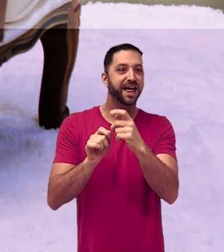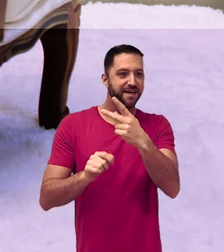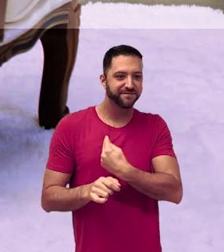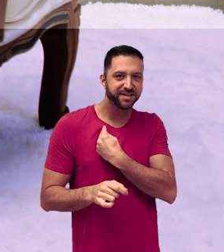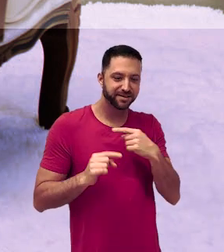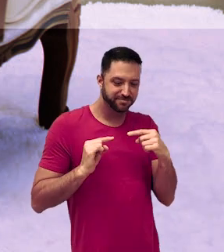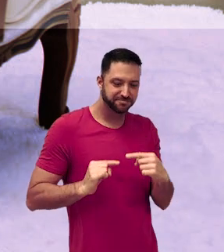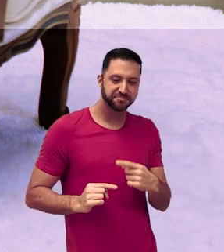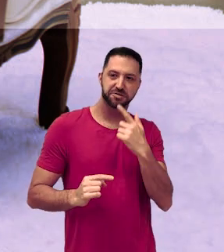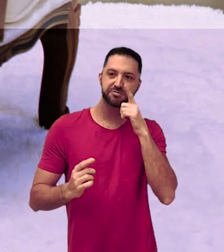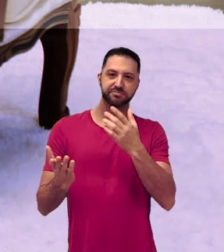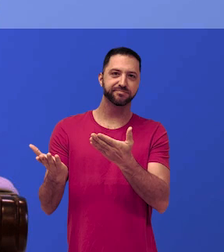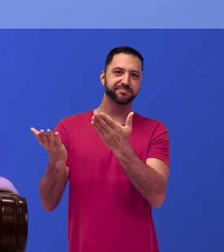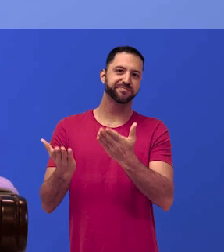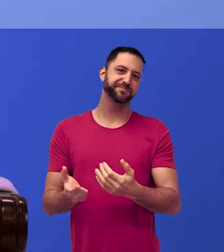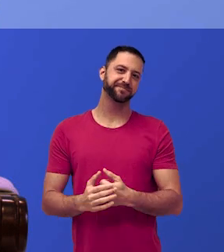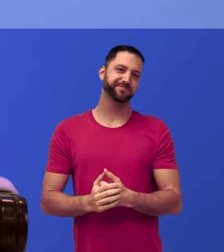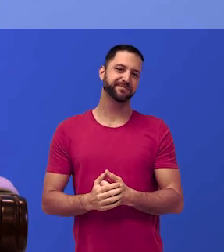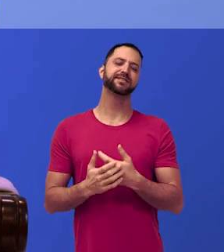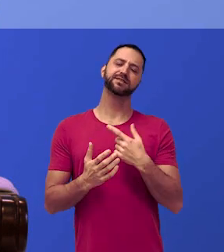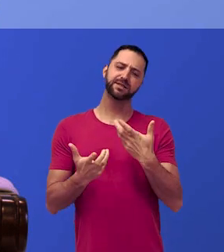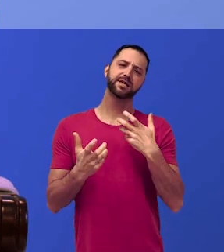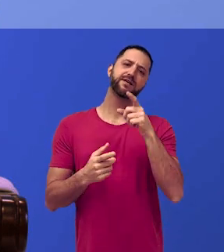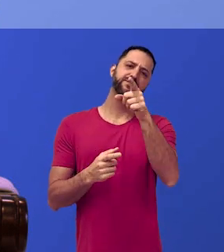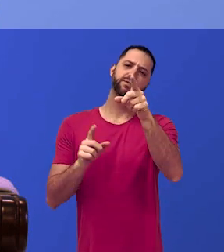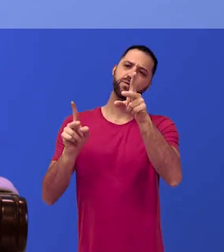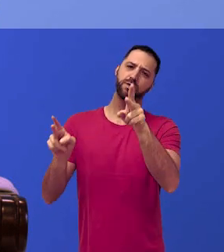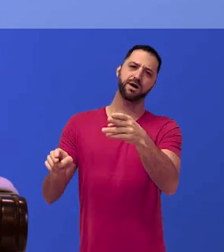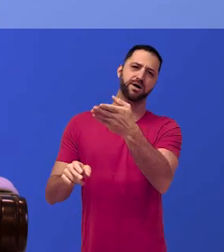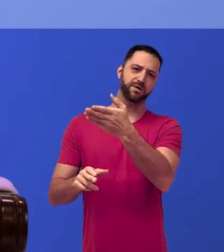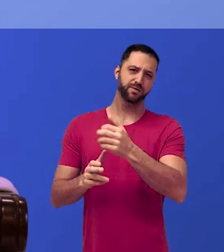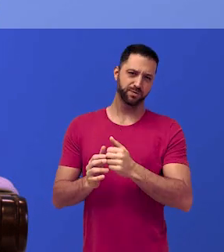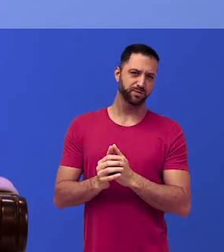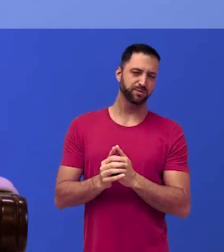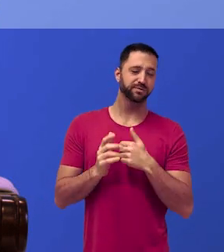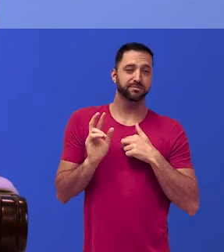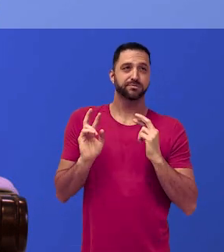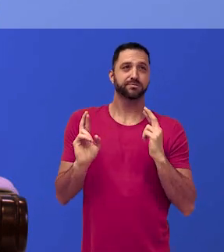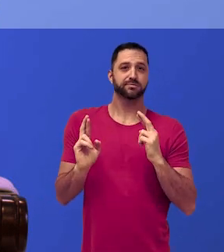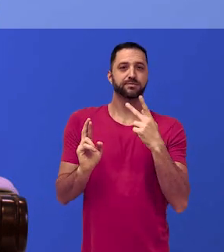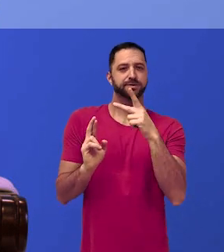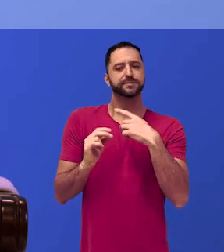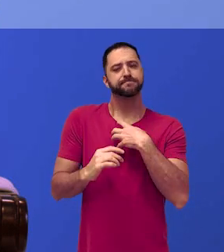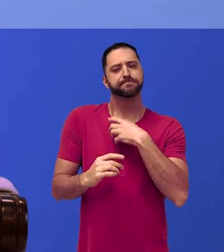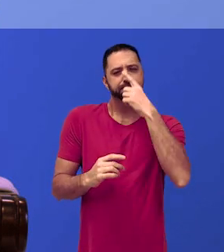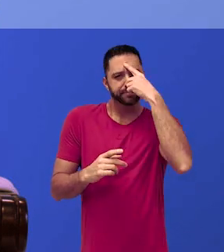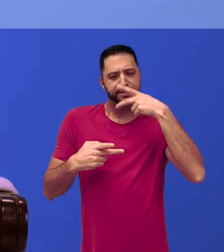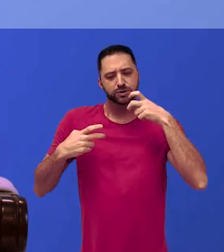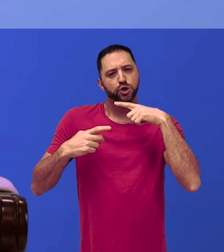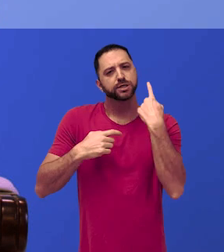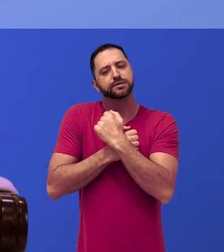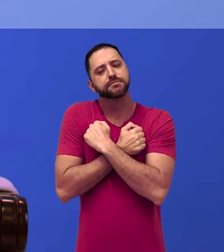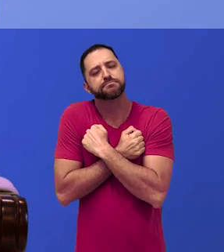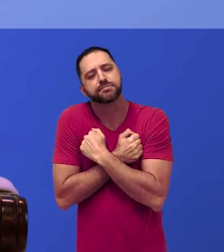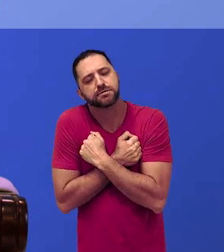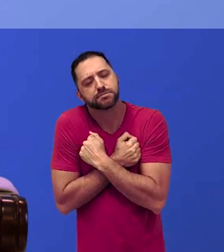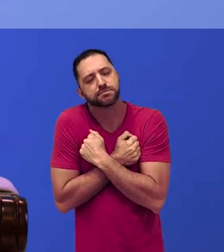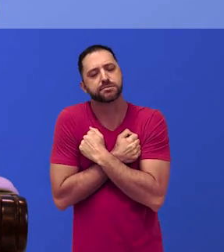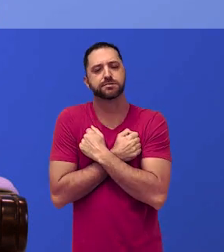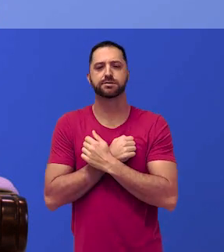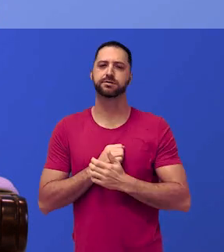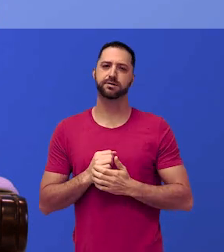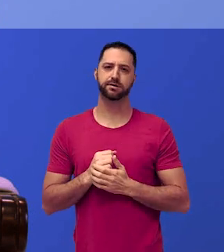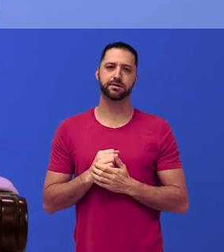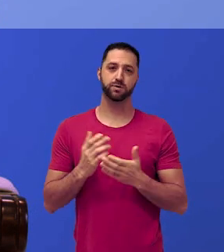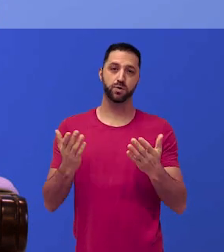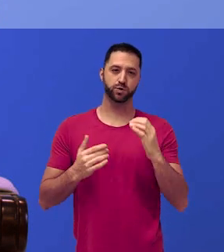pra gente, né, doutora? E a gente quer isso tudo pra você aí de casa. Quero que você se sinta muito abraçada por nós, que